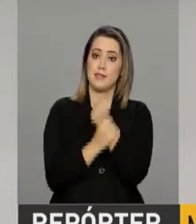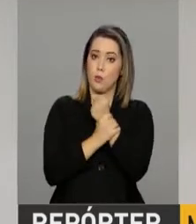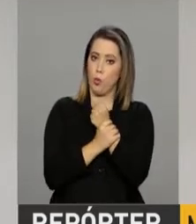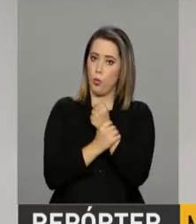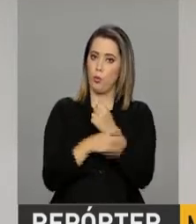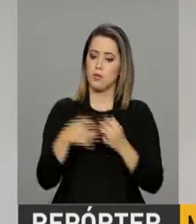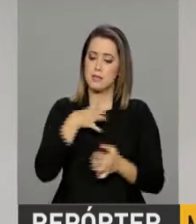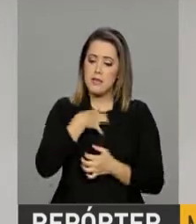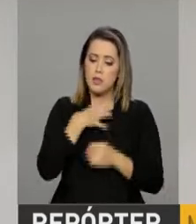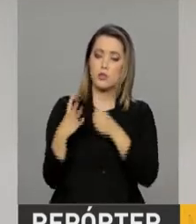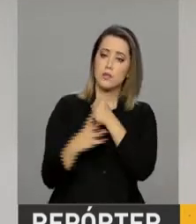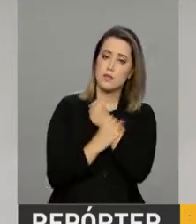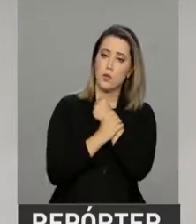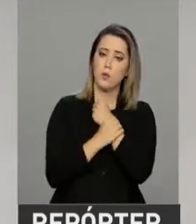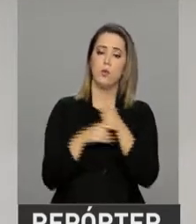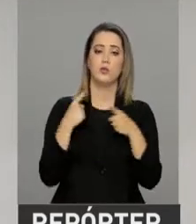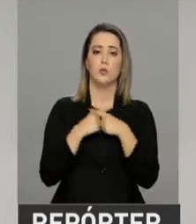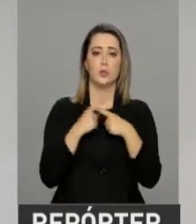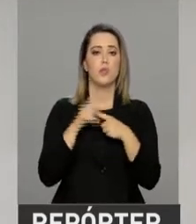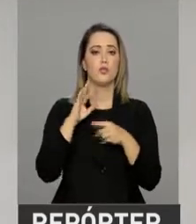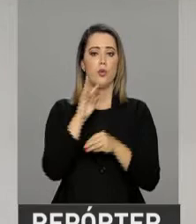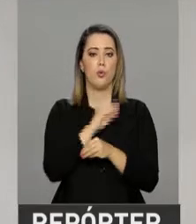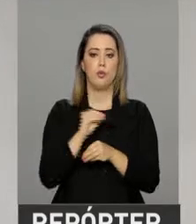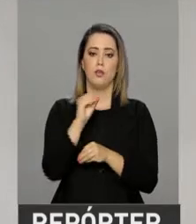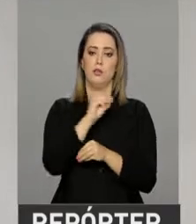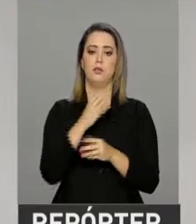segundo que está fazendo um tratamento